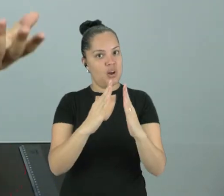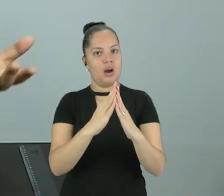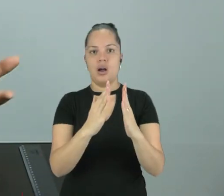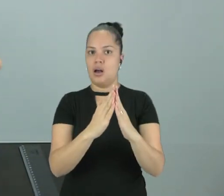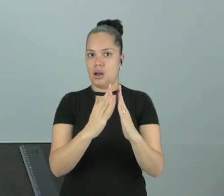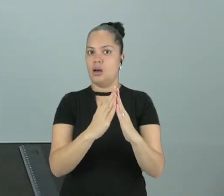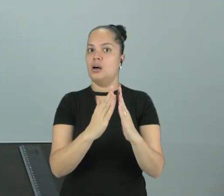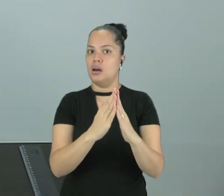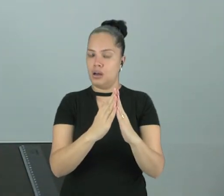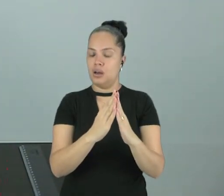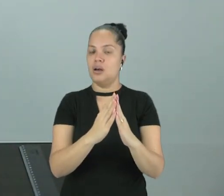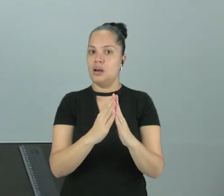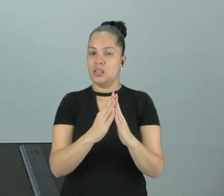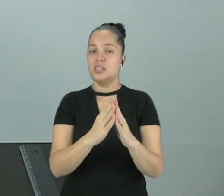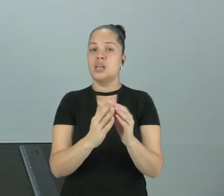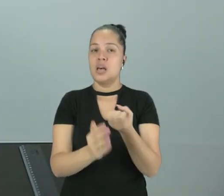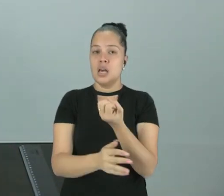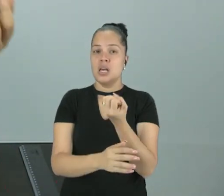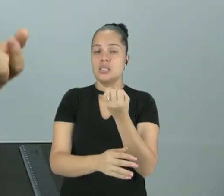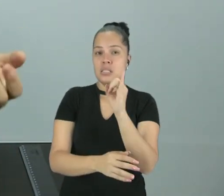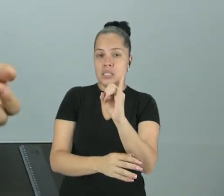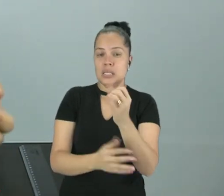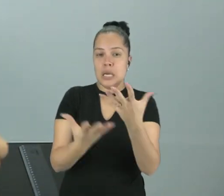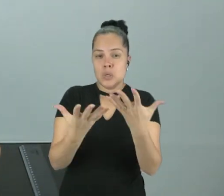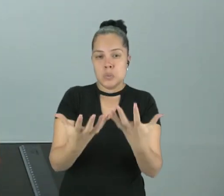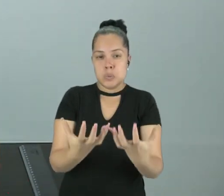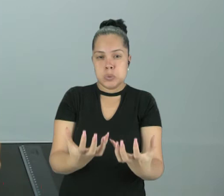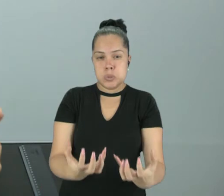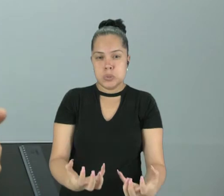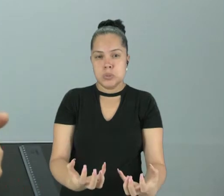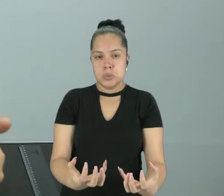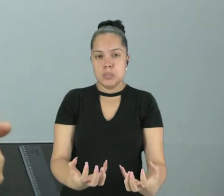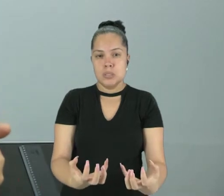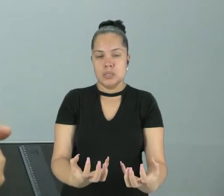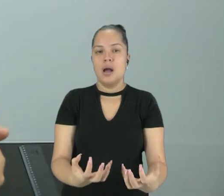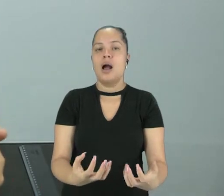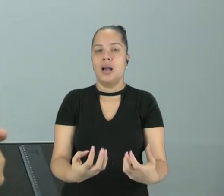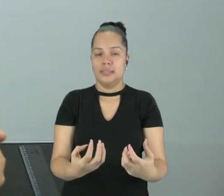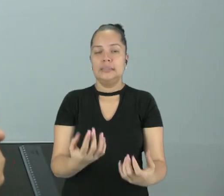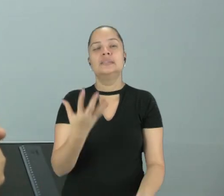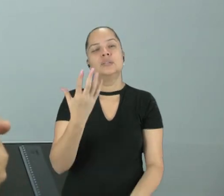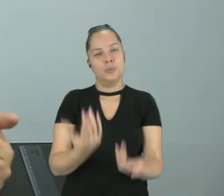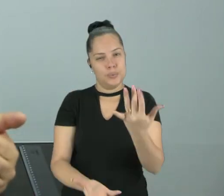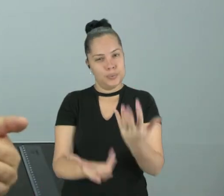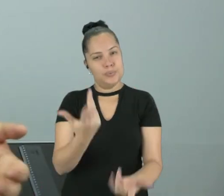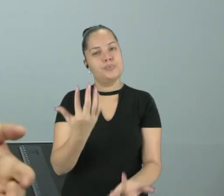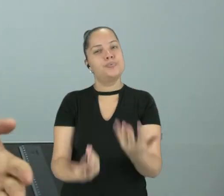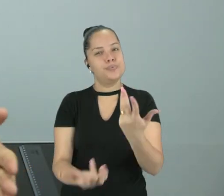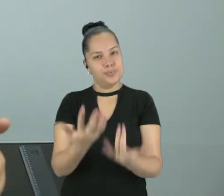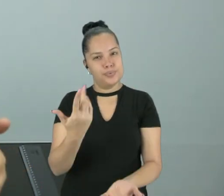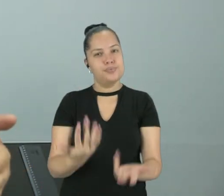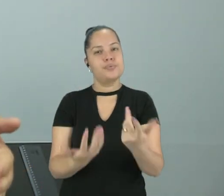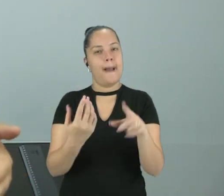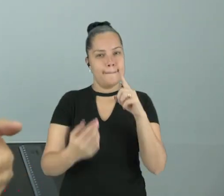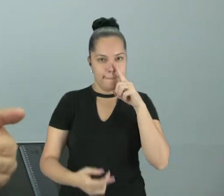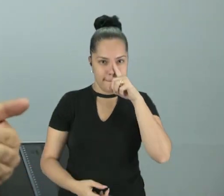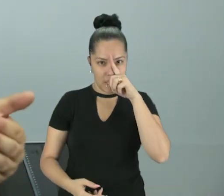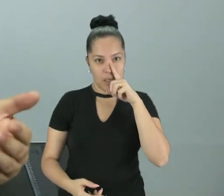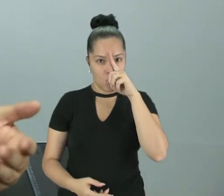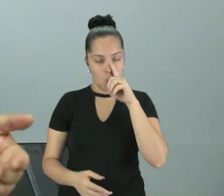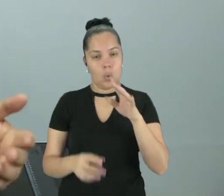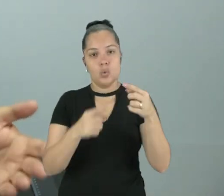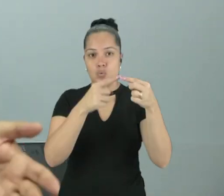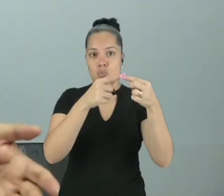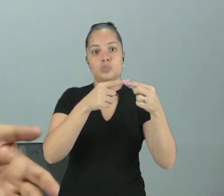cai um lugar cedo que tenha folhas ali ele vai fazer o quê vai trazer queimadas por isso que ele